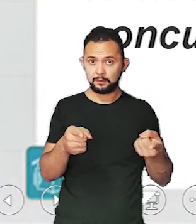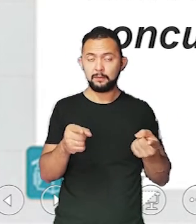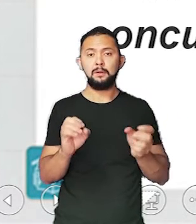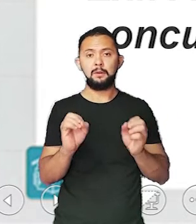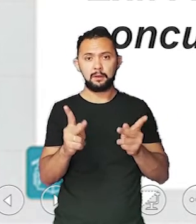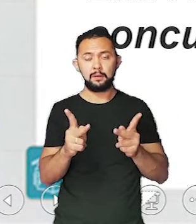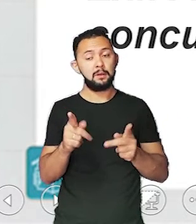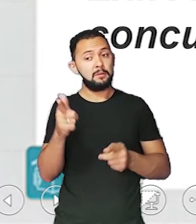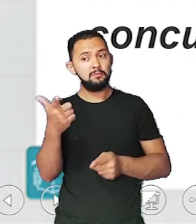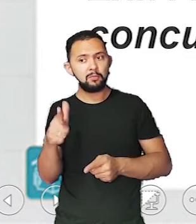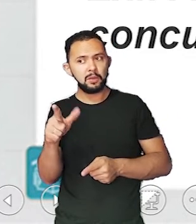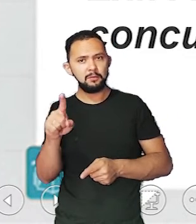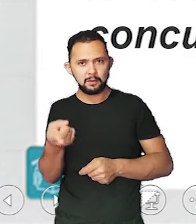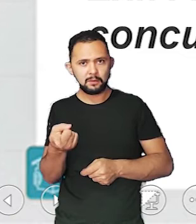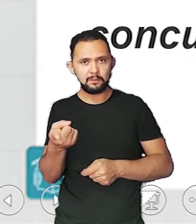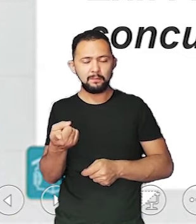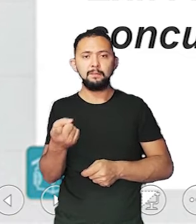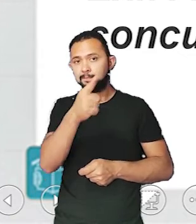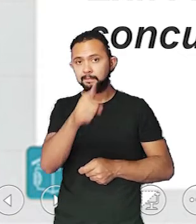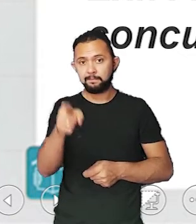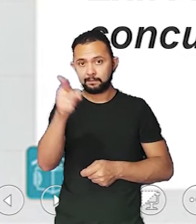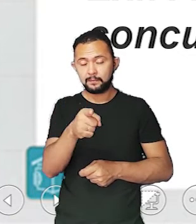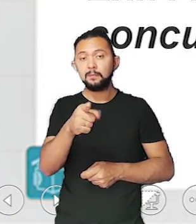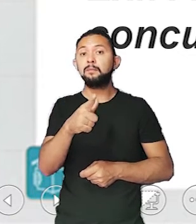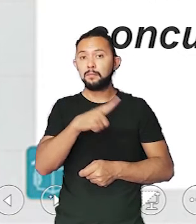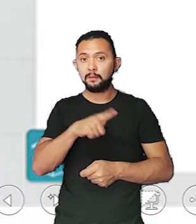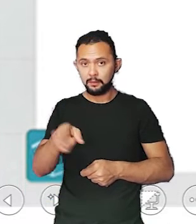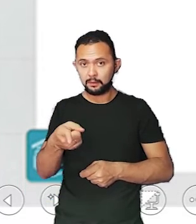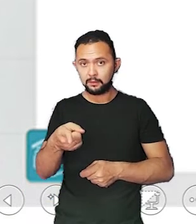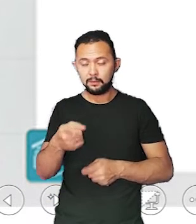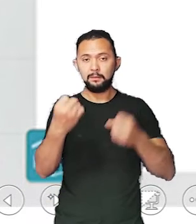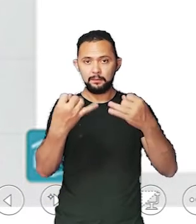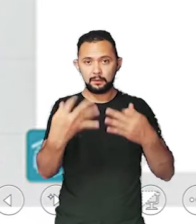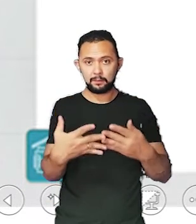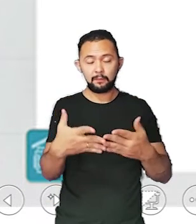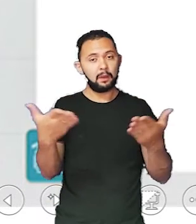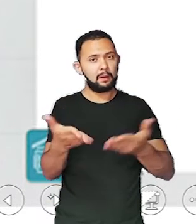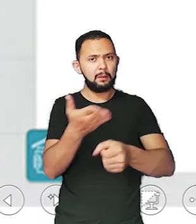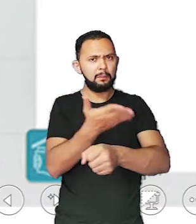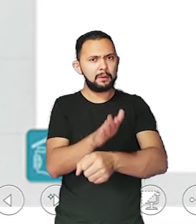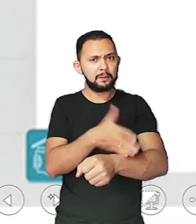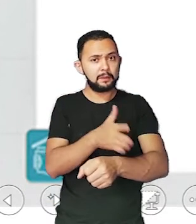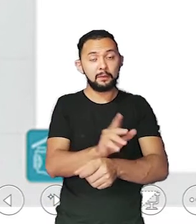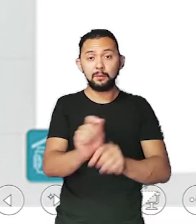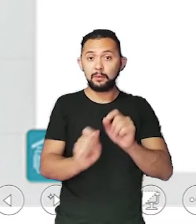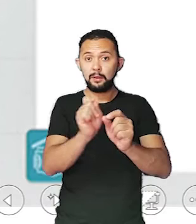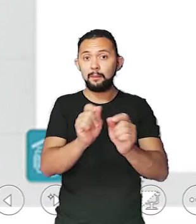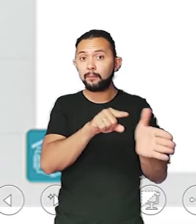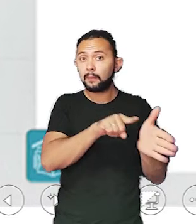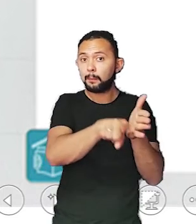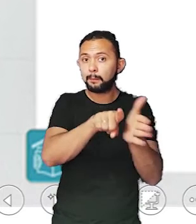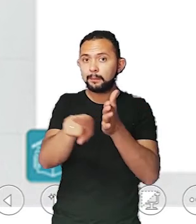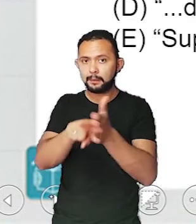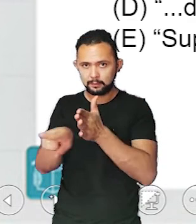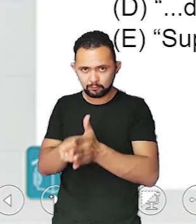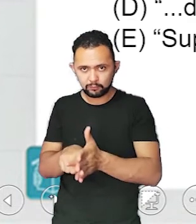Então, sem vírgula, restritiva. Com vírgula, explicativa. Beleza? Galera, Vamos praticar? Vocês já viram, já dei um spoiler para vocês que vem as questões